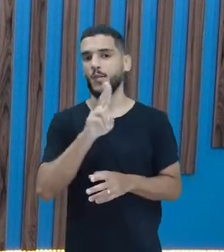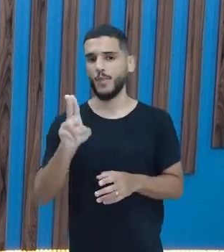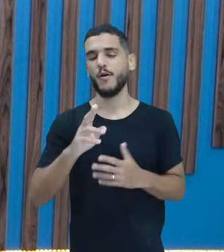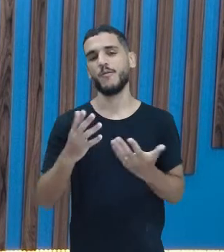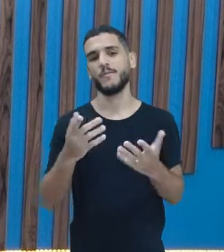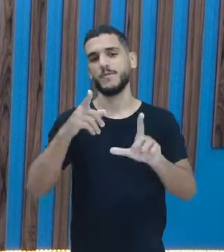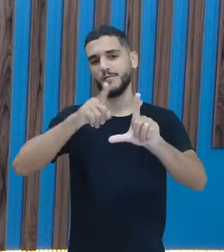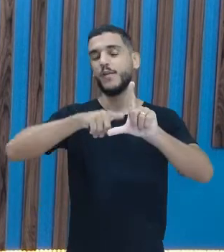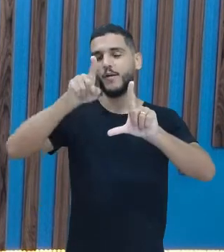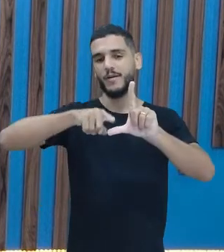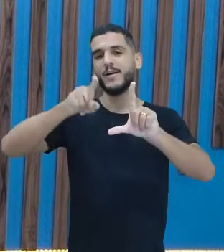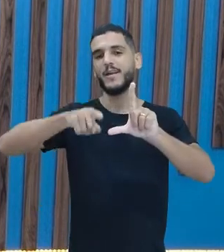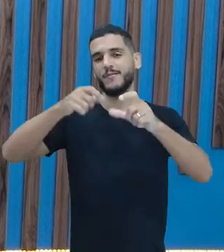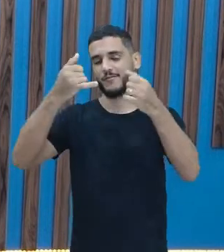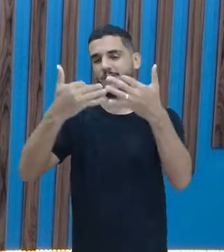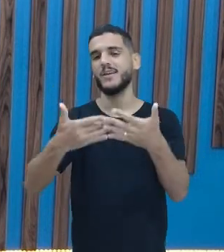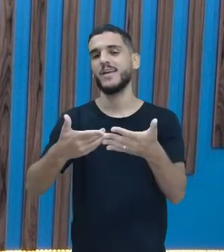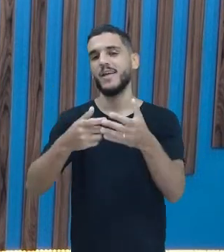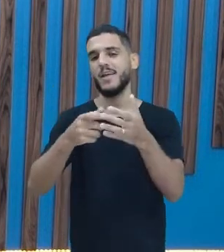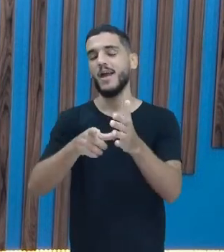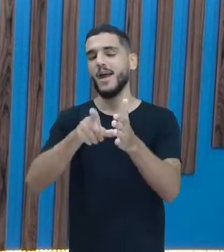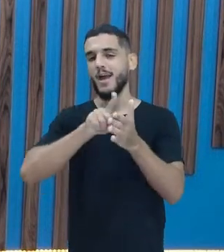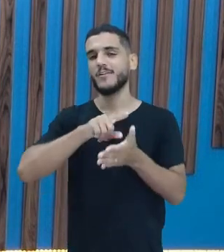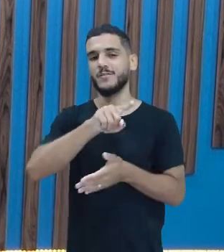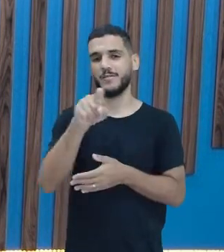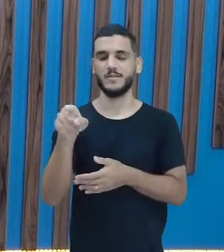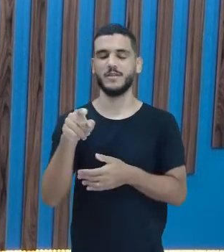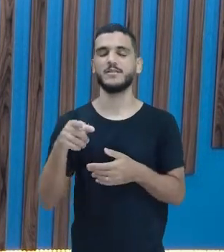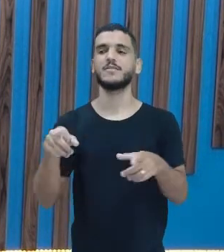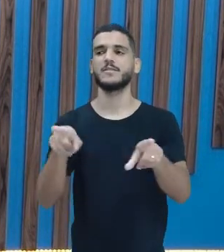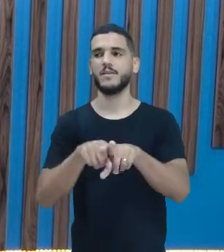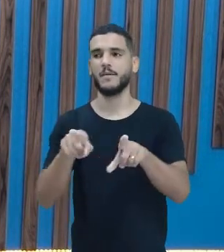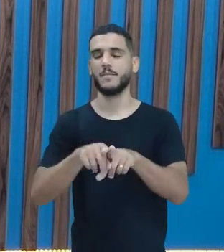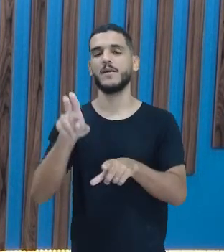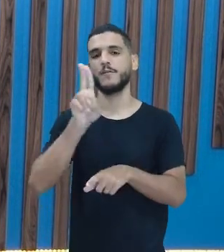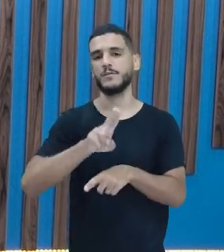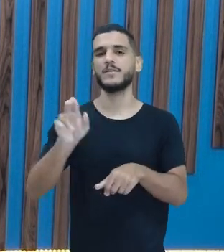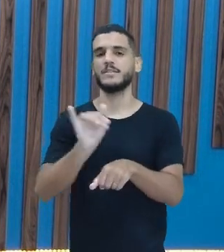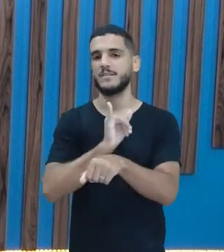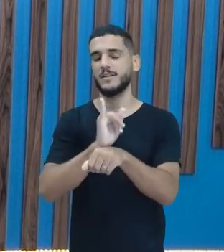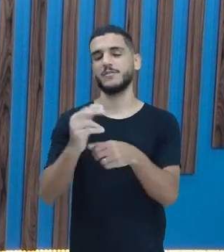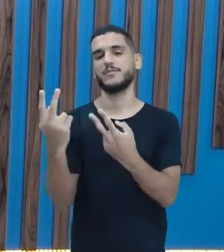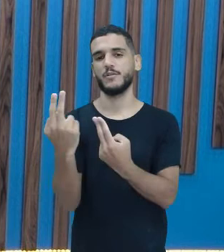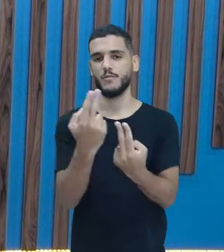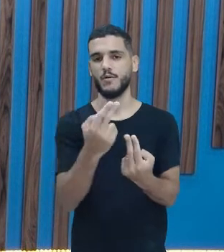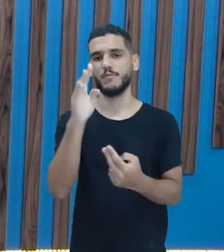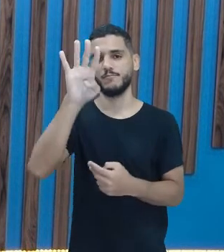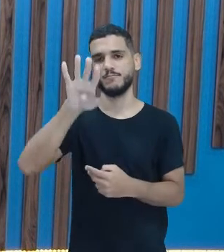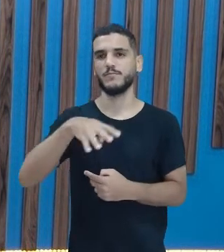do gráfico, como eu havia mencionado antes, poderia servir também para ser o nome da tabela.